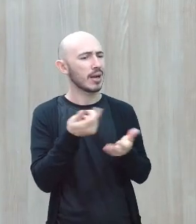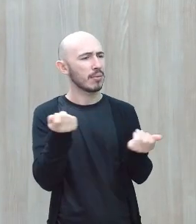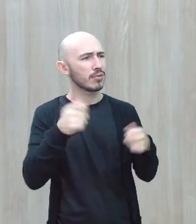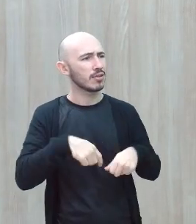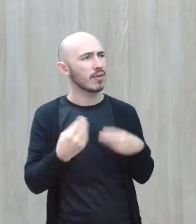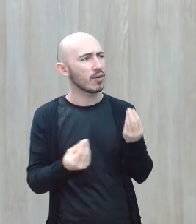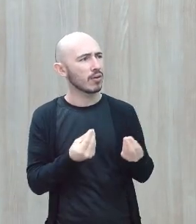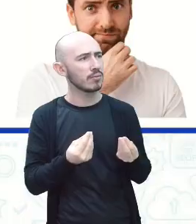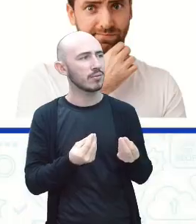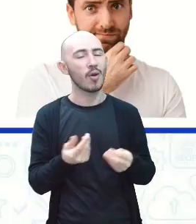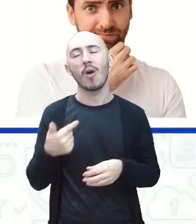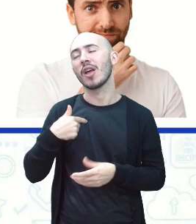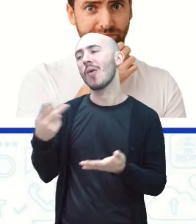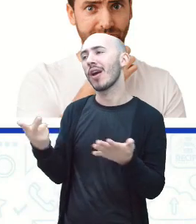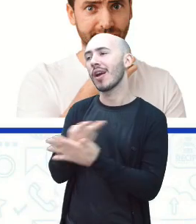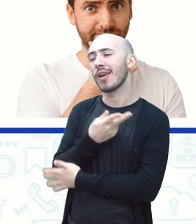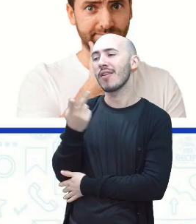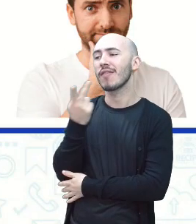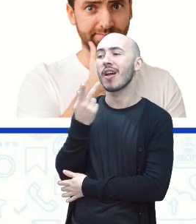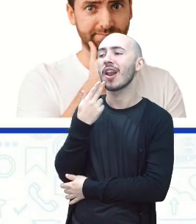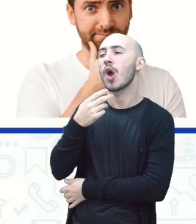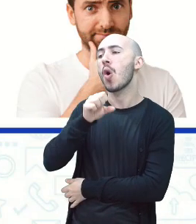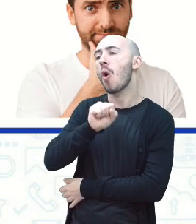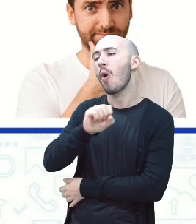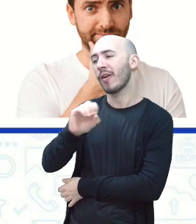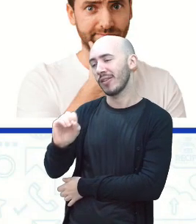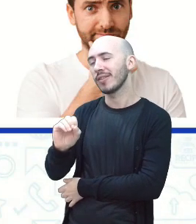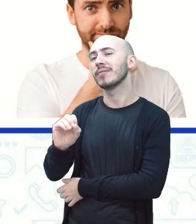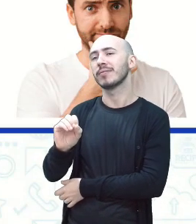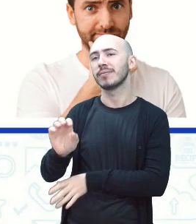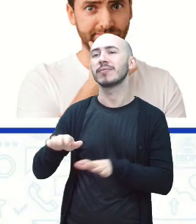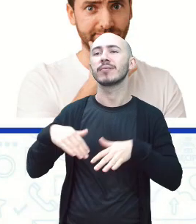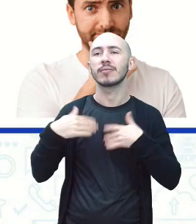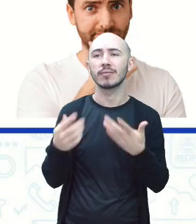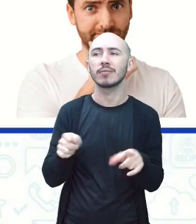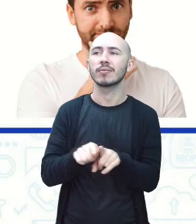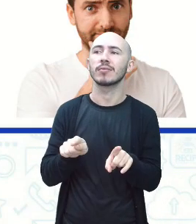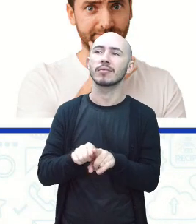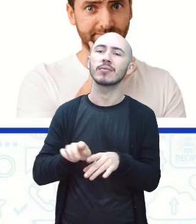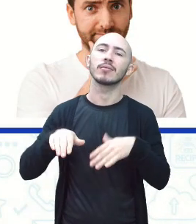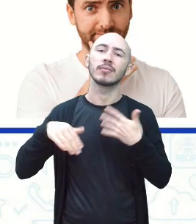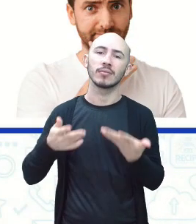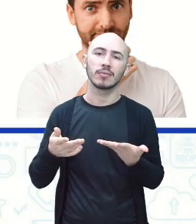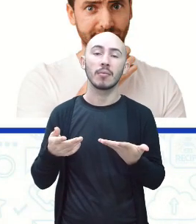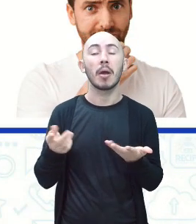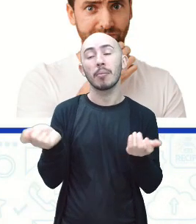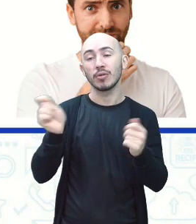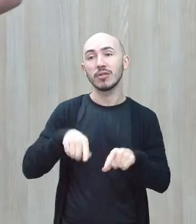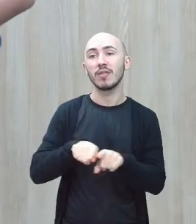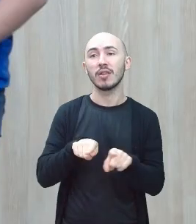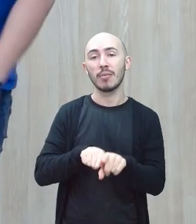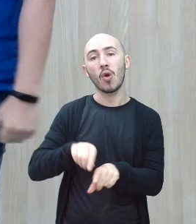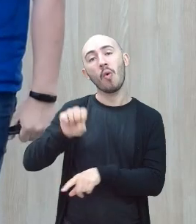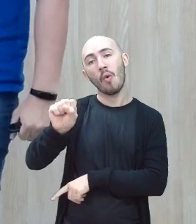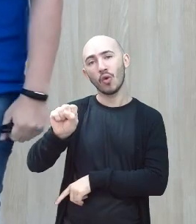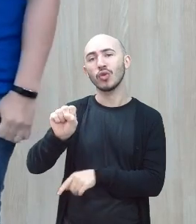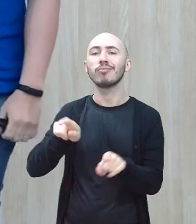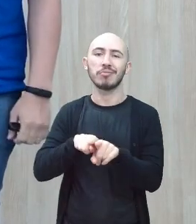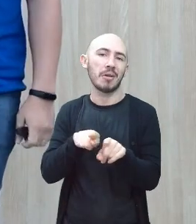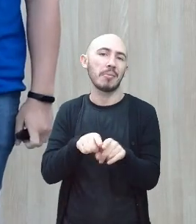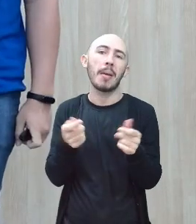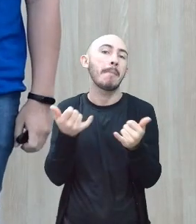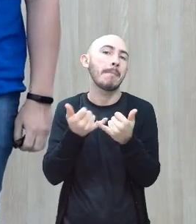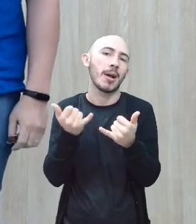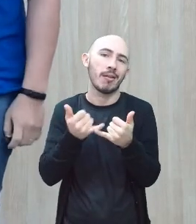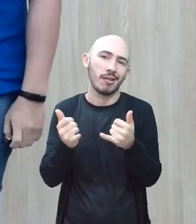falado 80, tá bom? E também seria um risco se eu tivesse falado 8, porque a conta deu 18. Então, o que foi que aconteceu? A partir